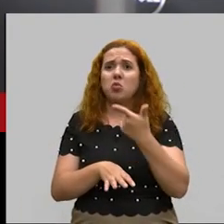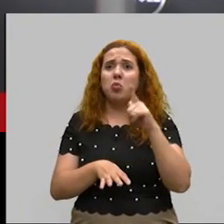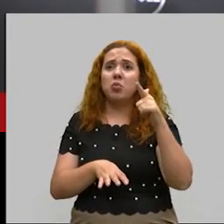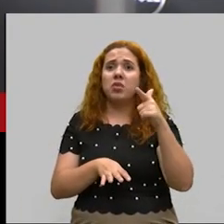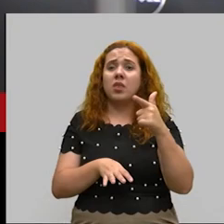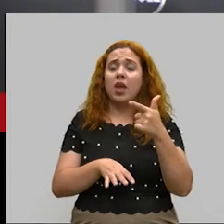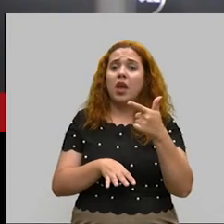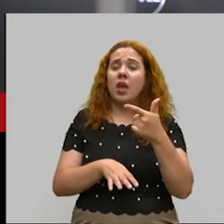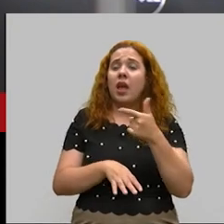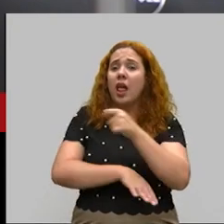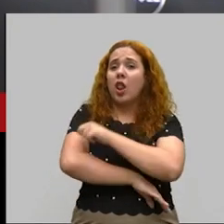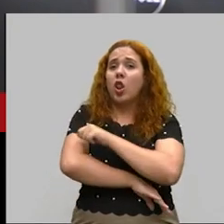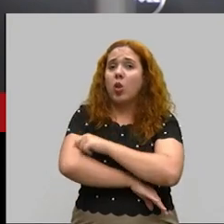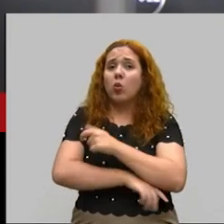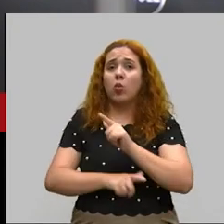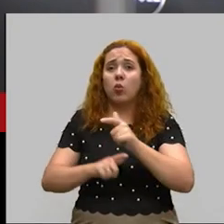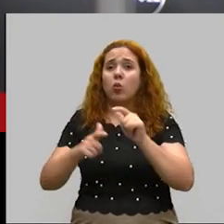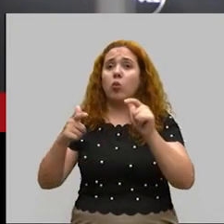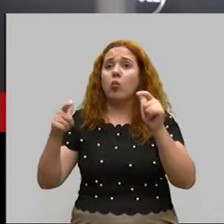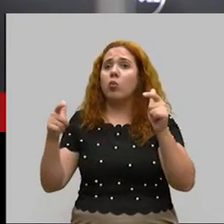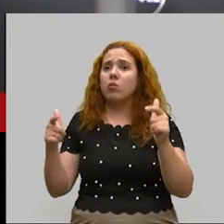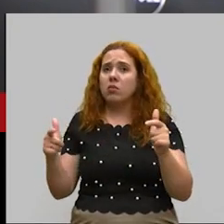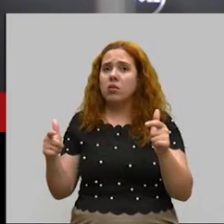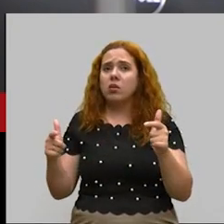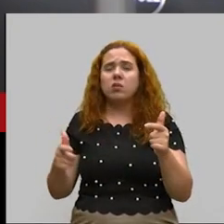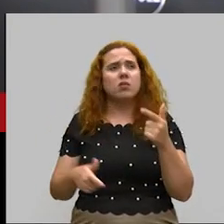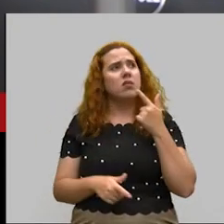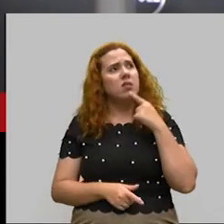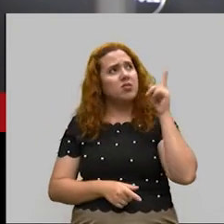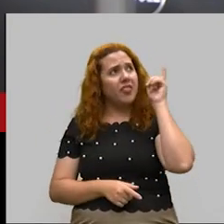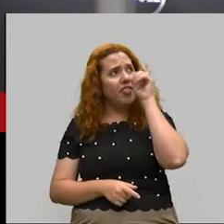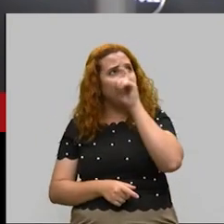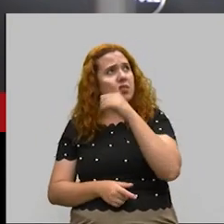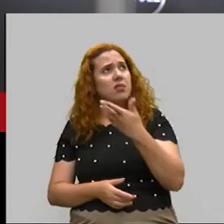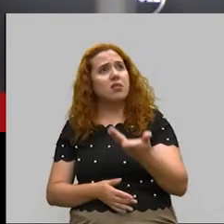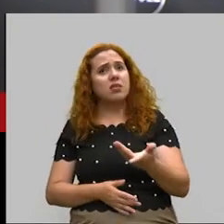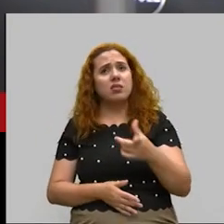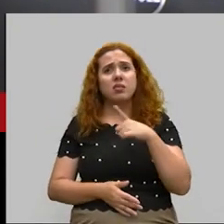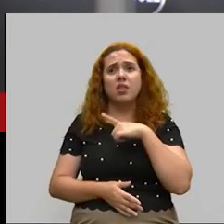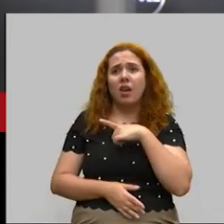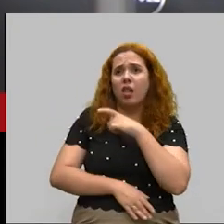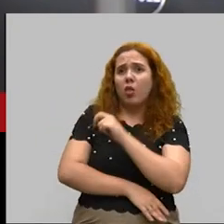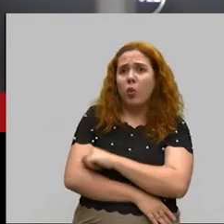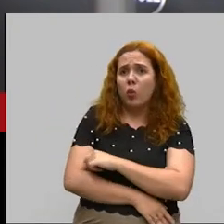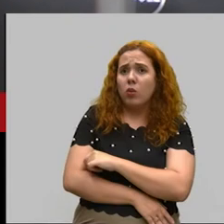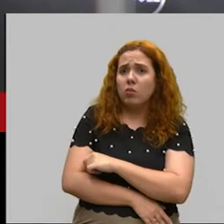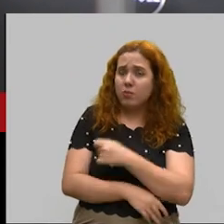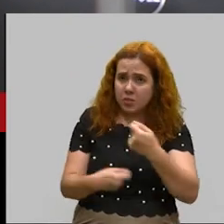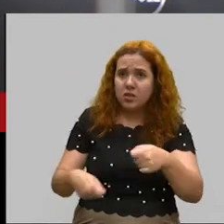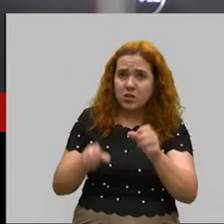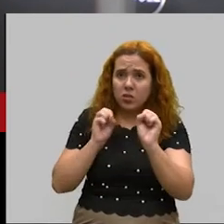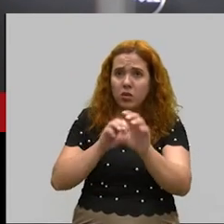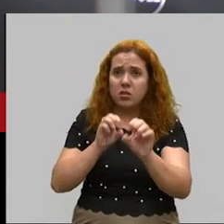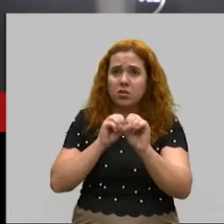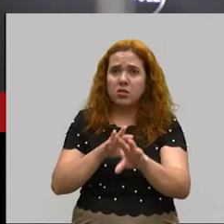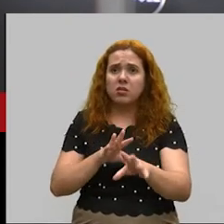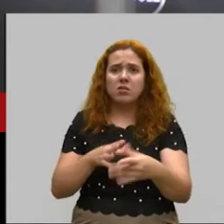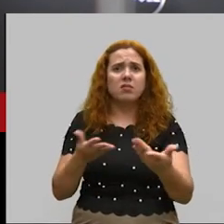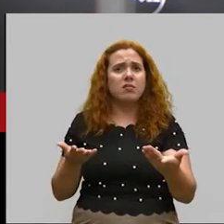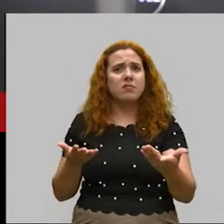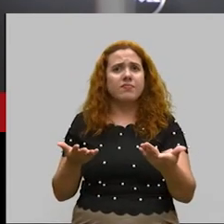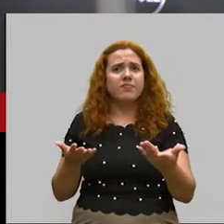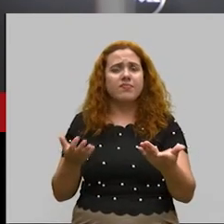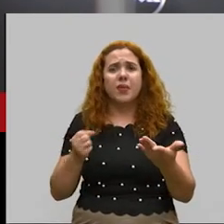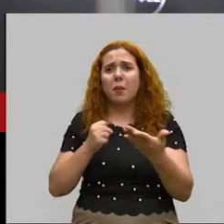suficiente de alunos O que que é número suficiente de alunos fica difícil né porque se tem aluno tem que ter educação é uma situação básica